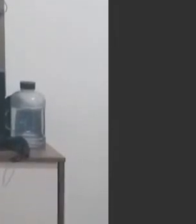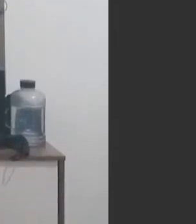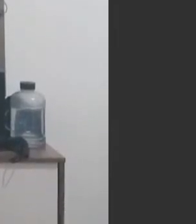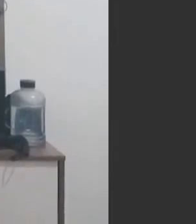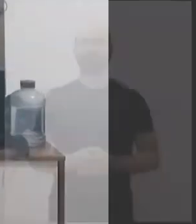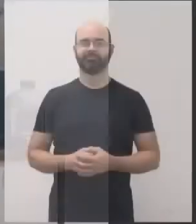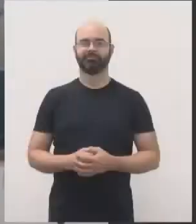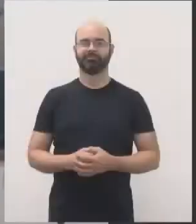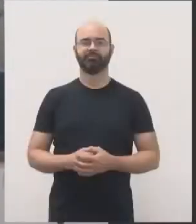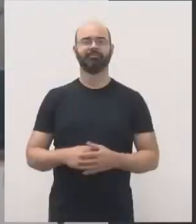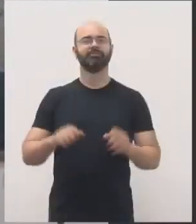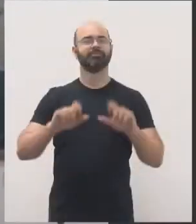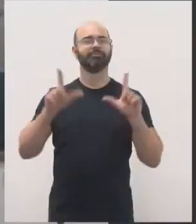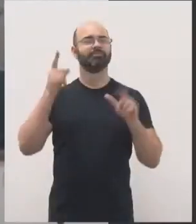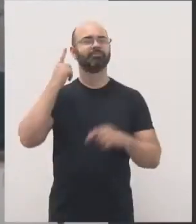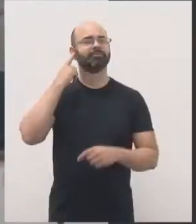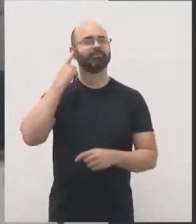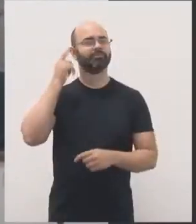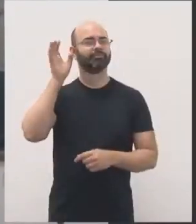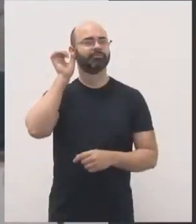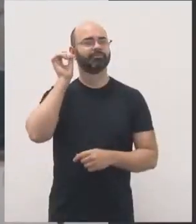Não abriu o áudio?